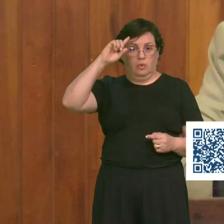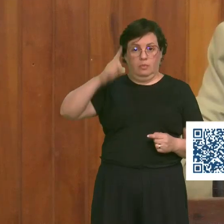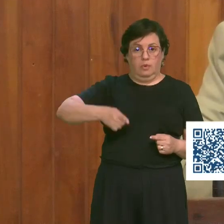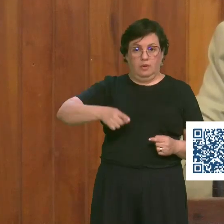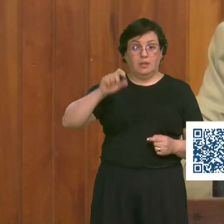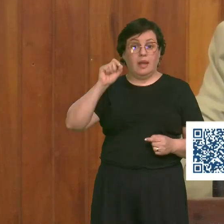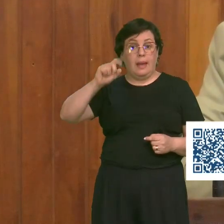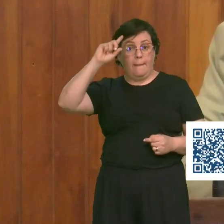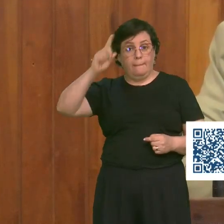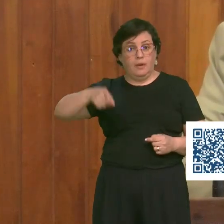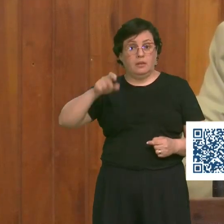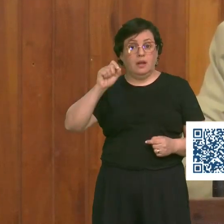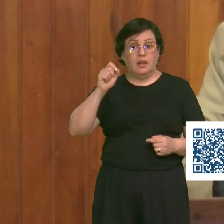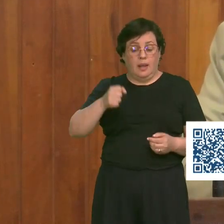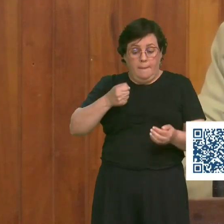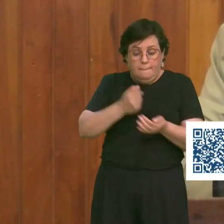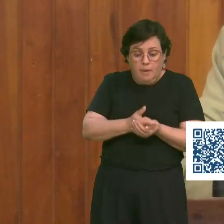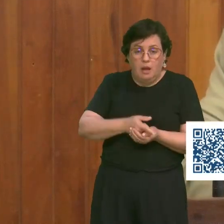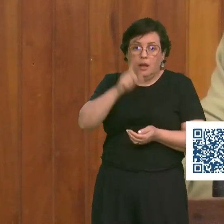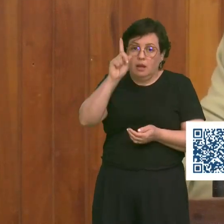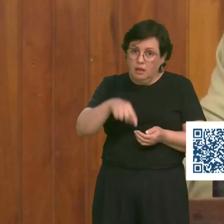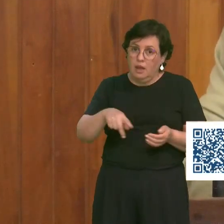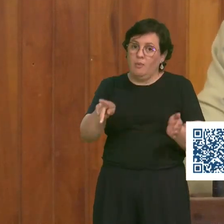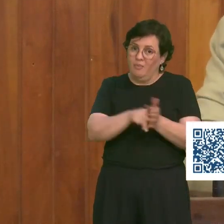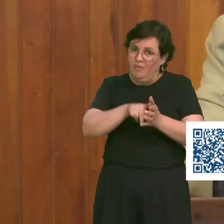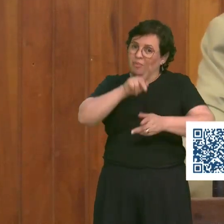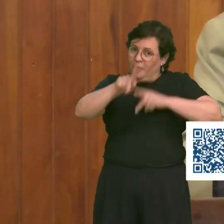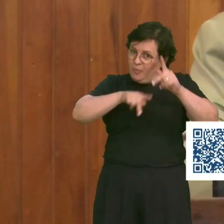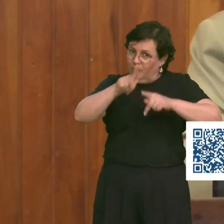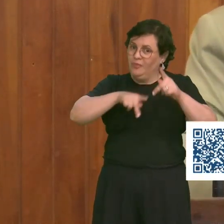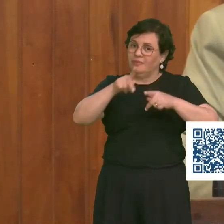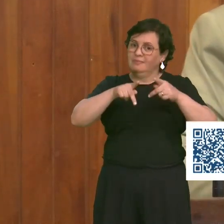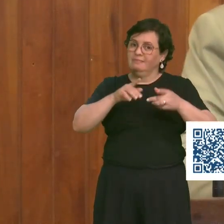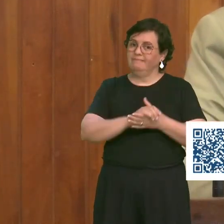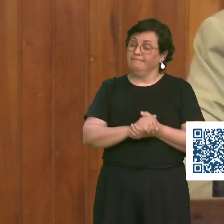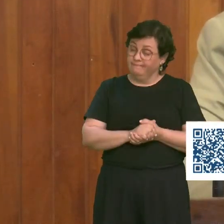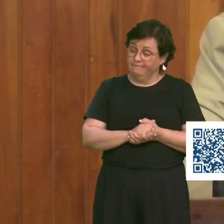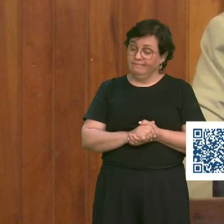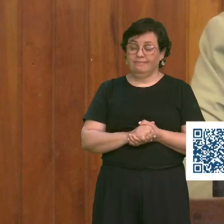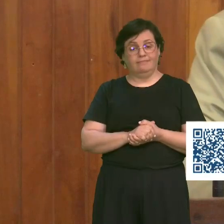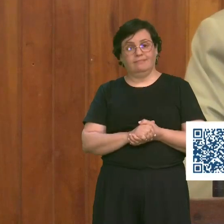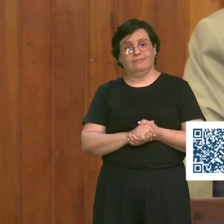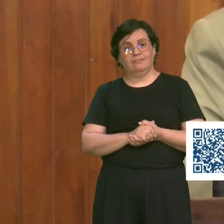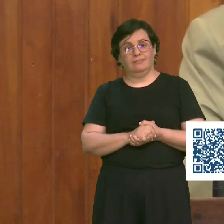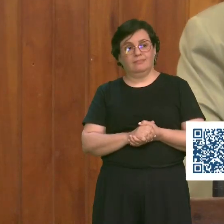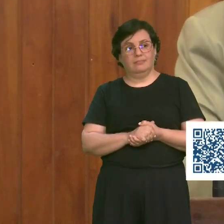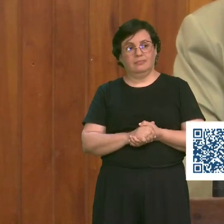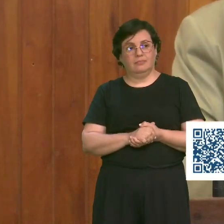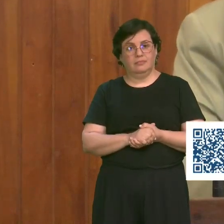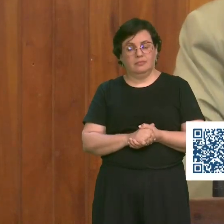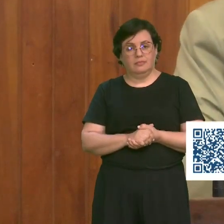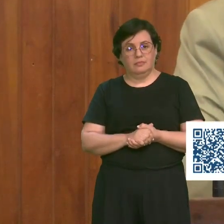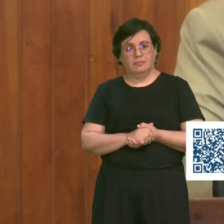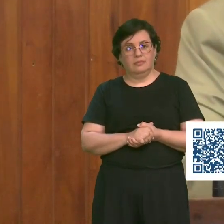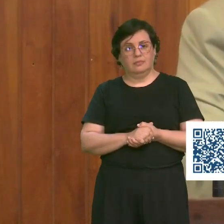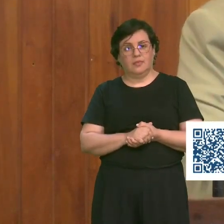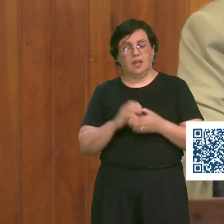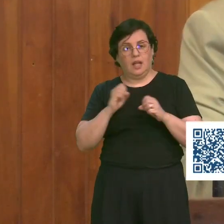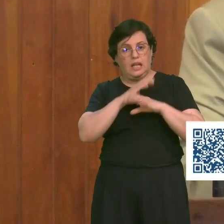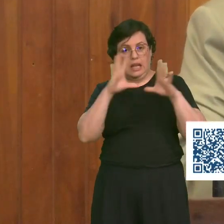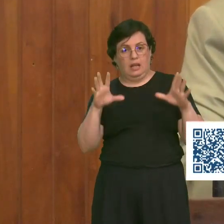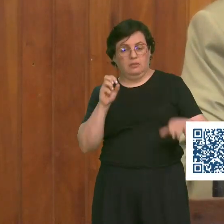mandato Quem manda é quem me paga quem me elegeu que é o povo e Claro